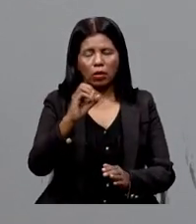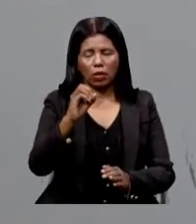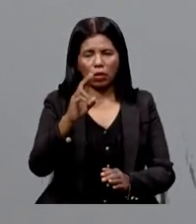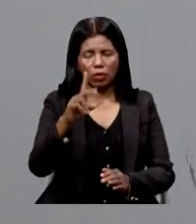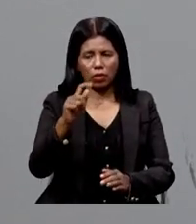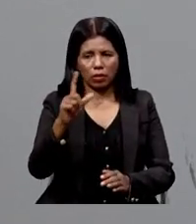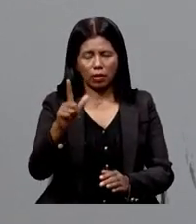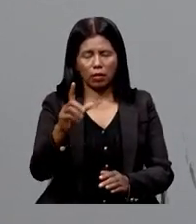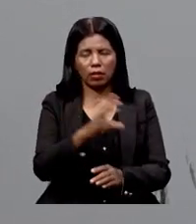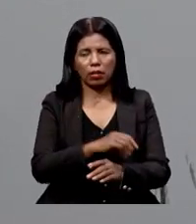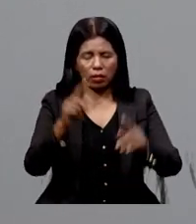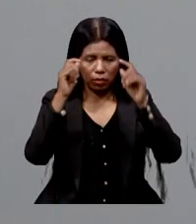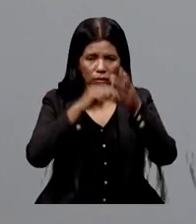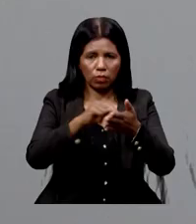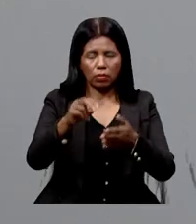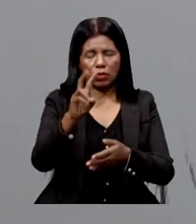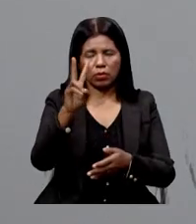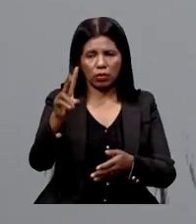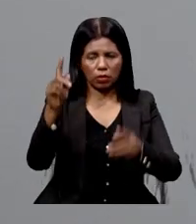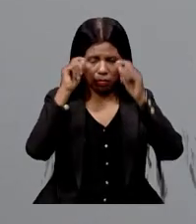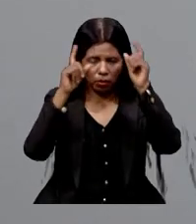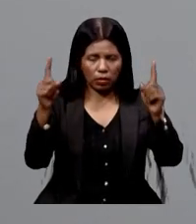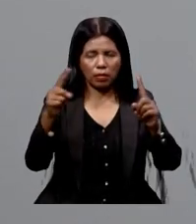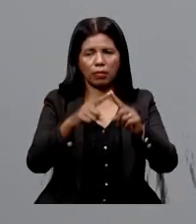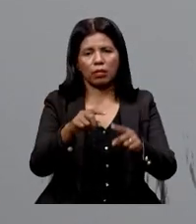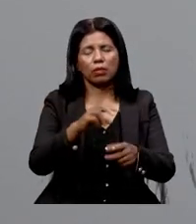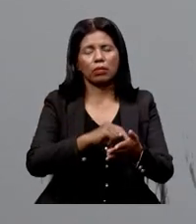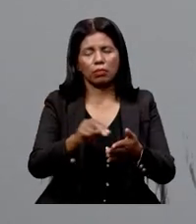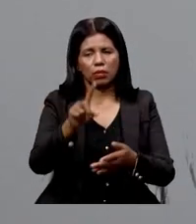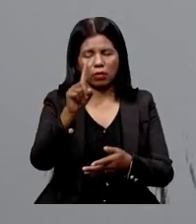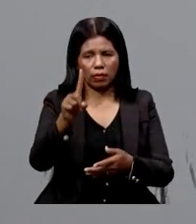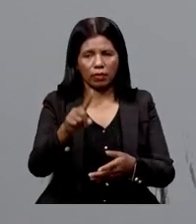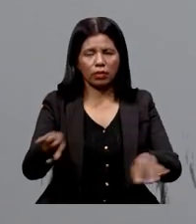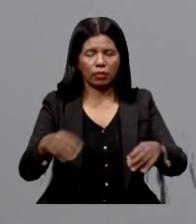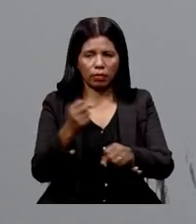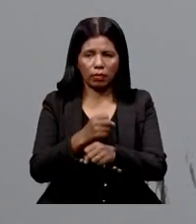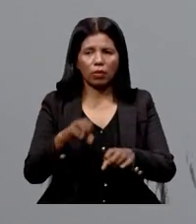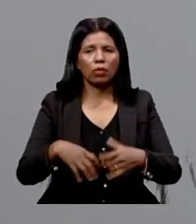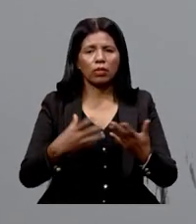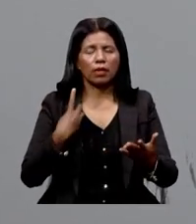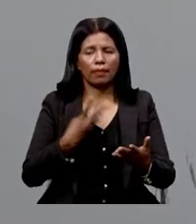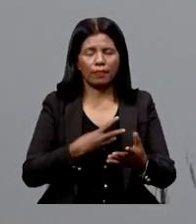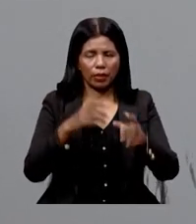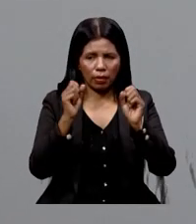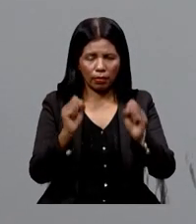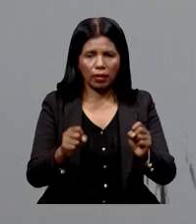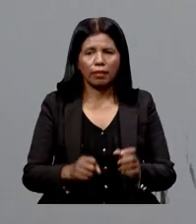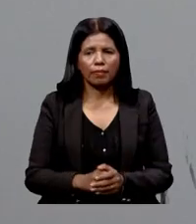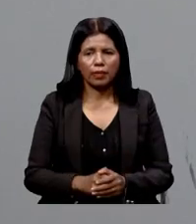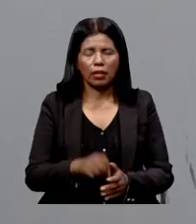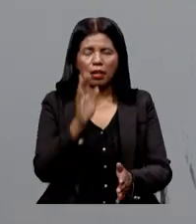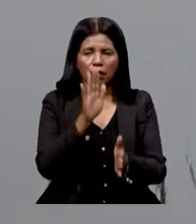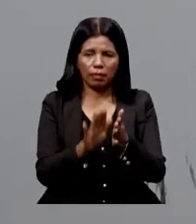fale número 2 Timor Leste pa kera número tanto ida ne esforço ida para o ensaio ita bele ha